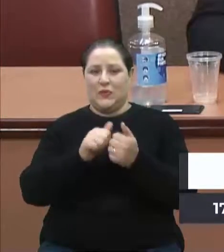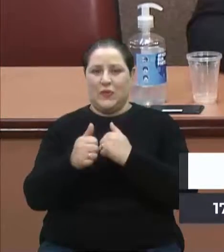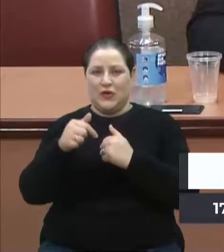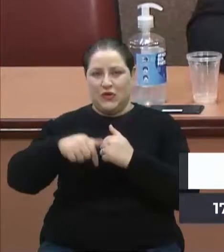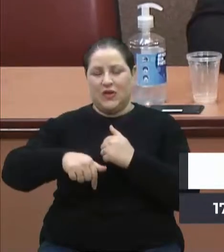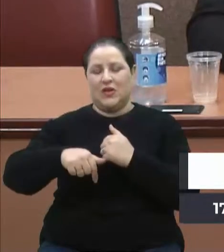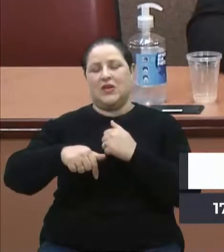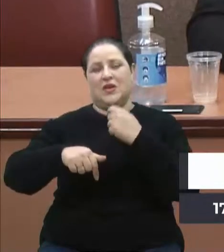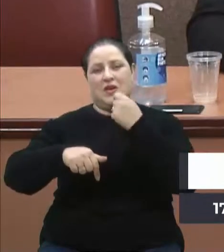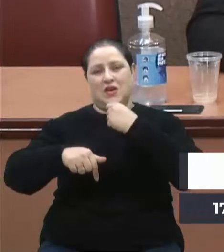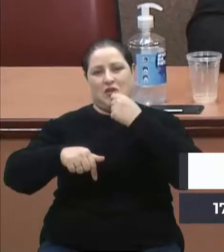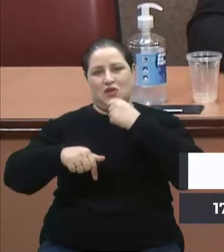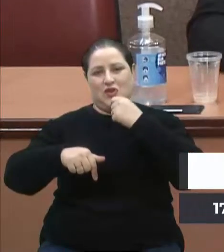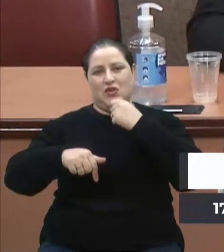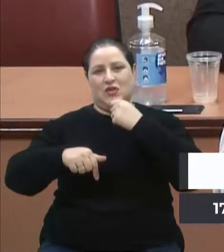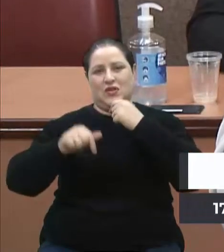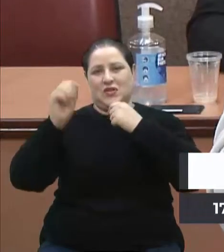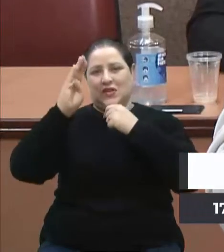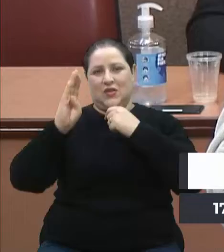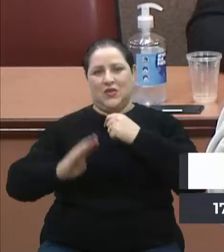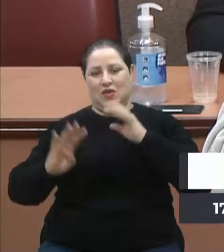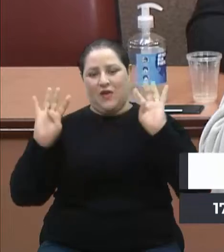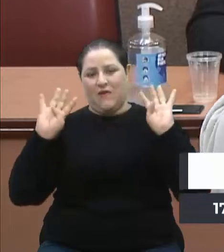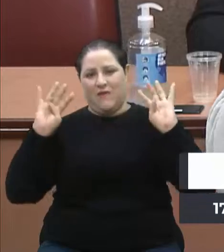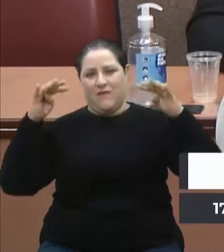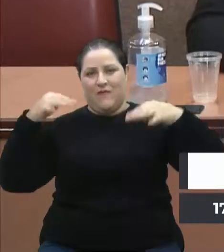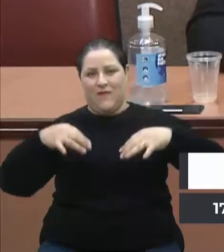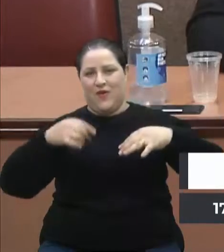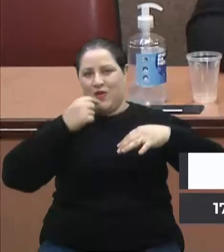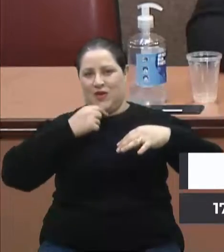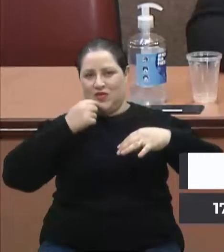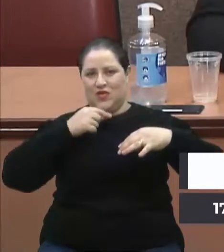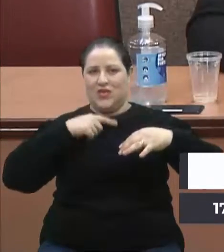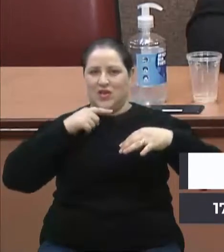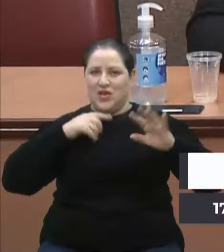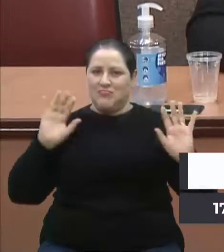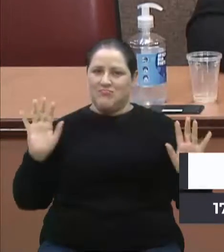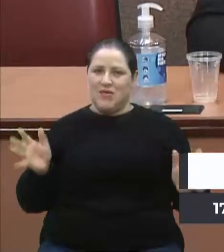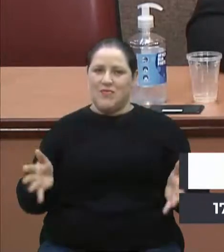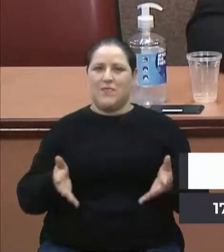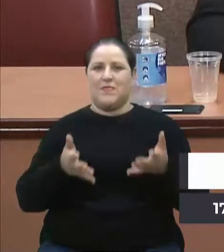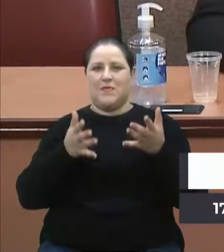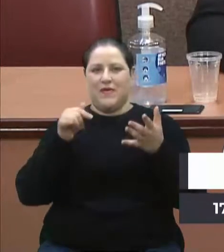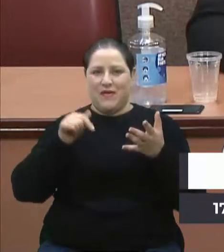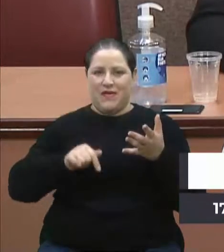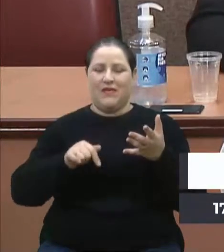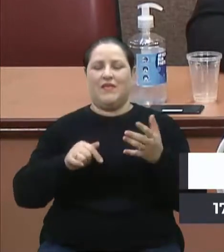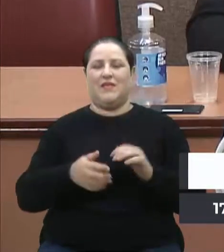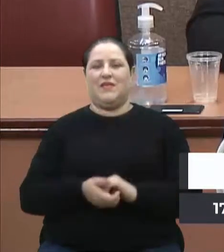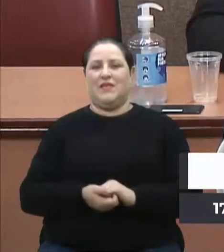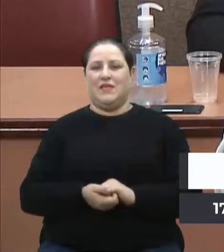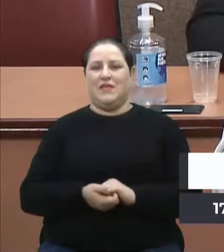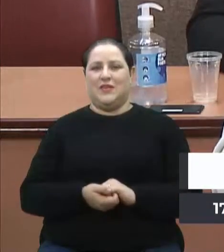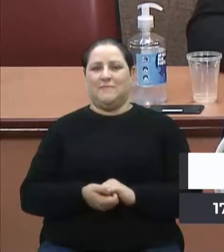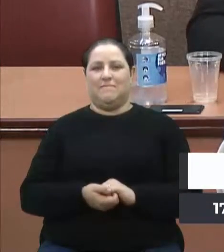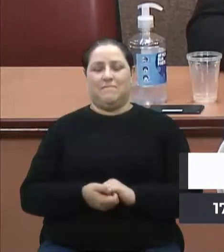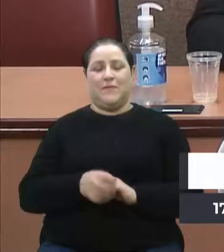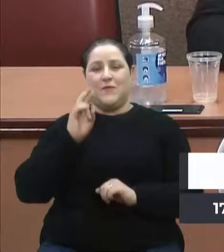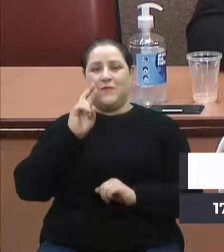um ser vista nacionalmente ser prestigiada nacionalmente e eu vi as pessoas